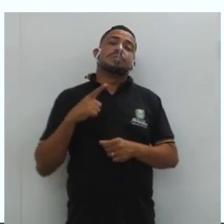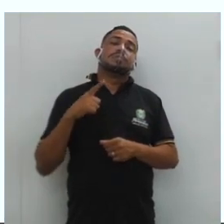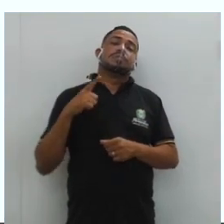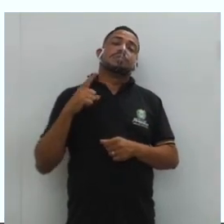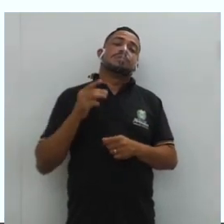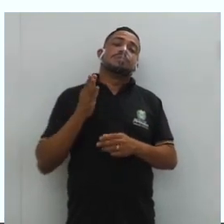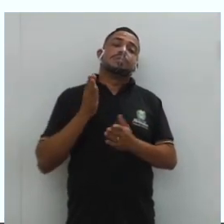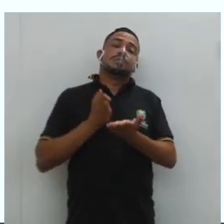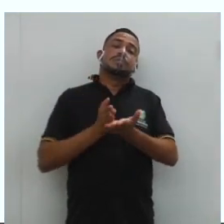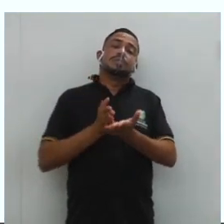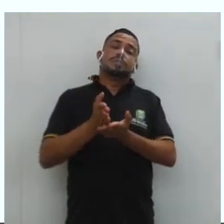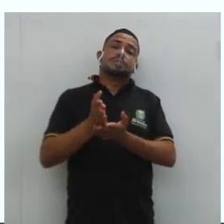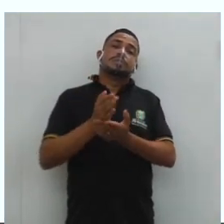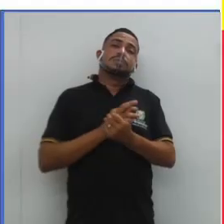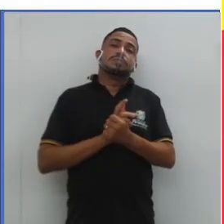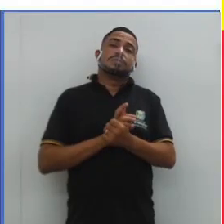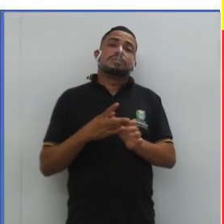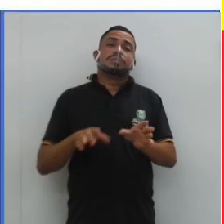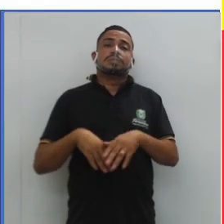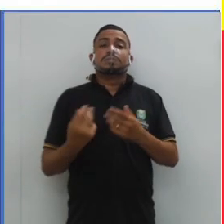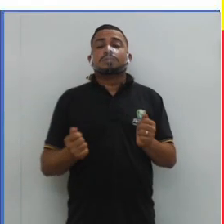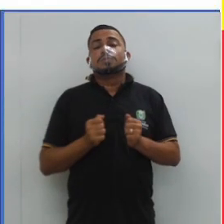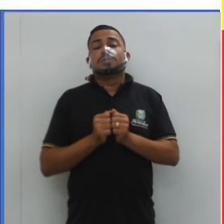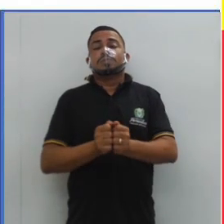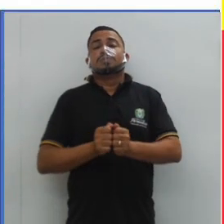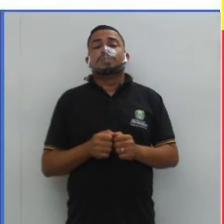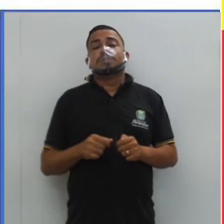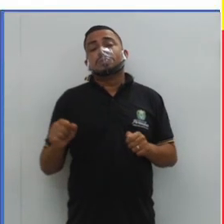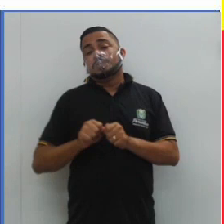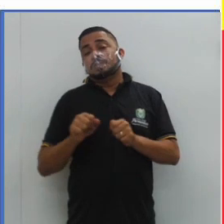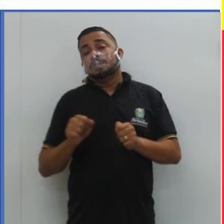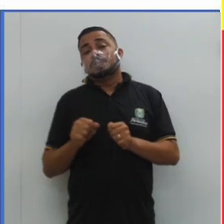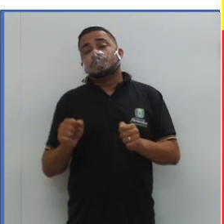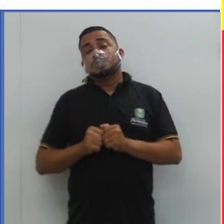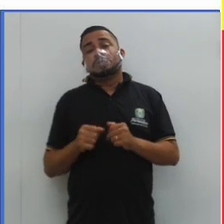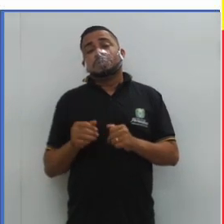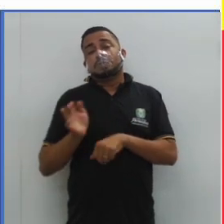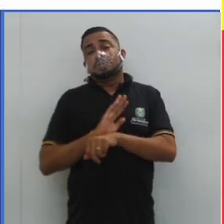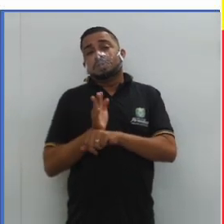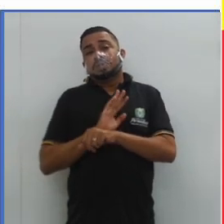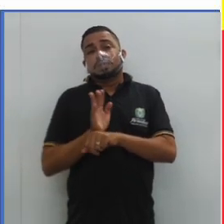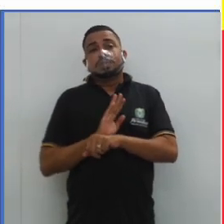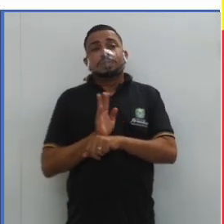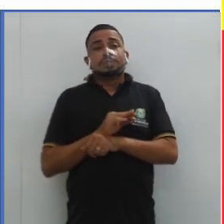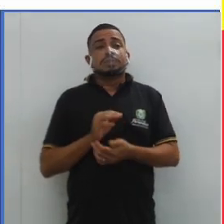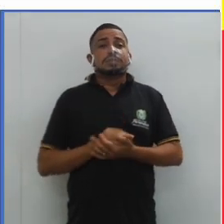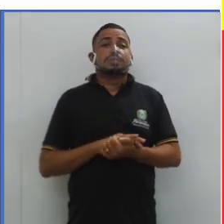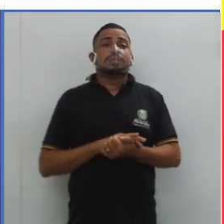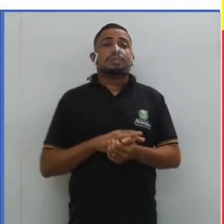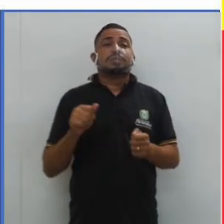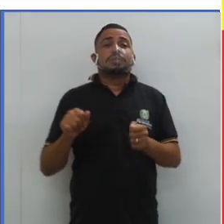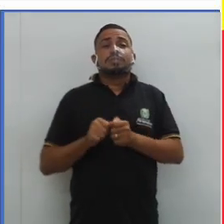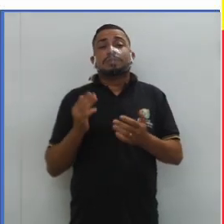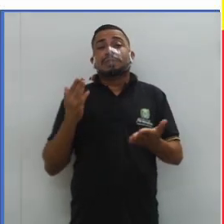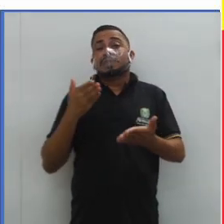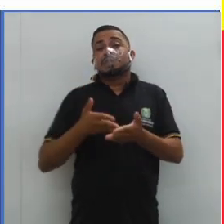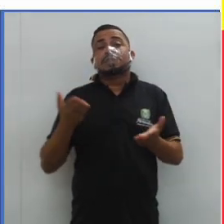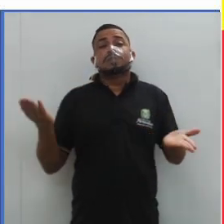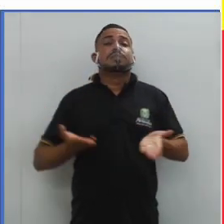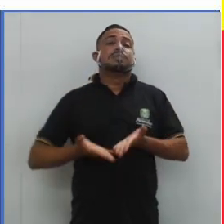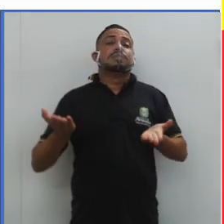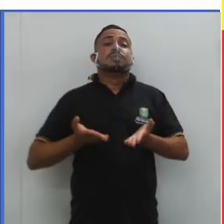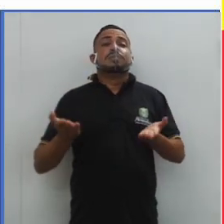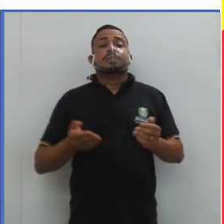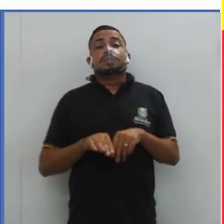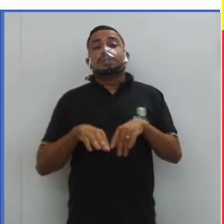aumentou e ficou fiel, certo? Então, junto com a produção de grandes estúdios de cinema dos Estados Unidos, alguns deles, esses estúdios funcionam